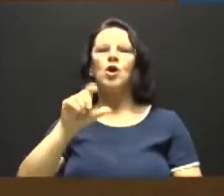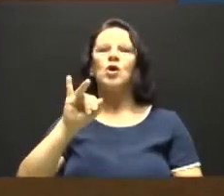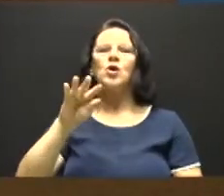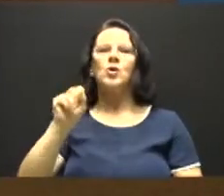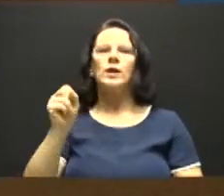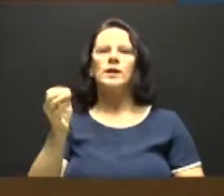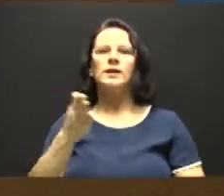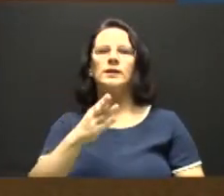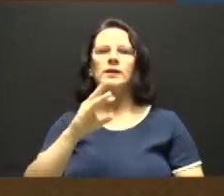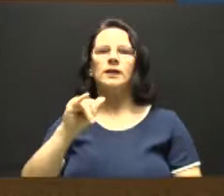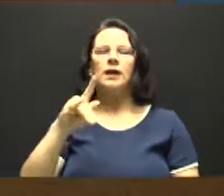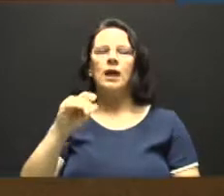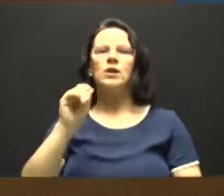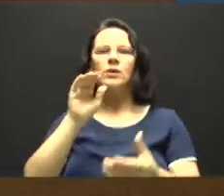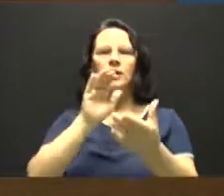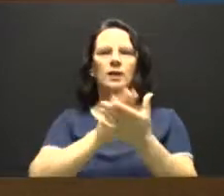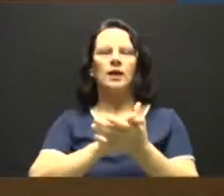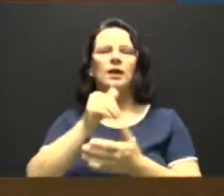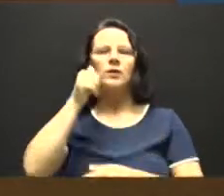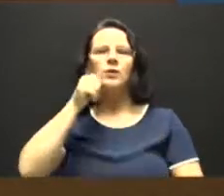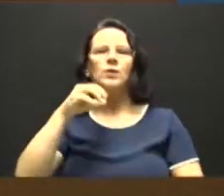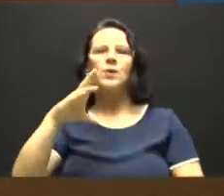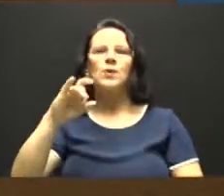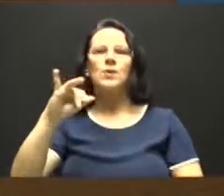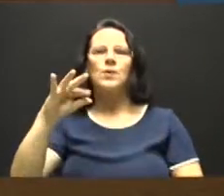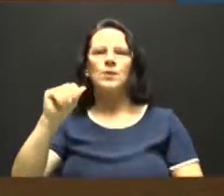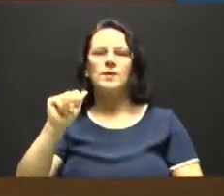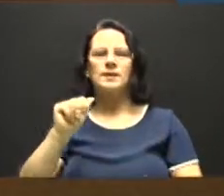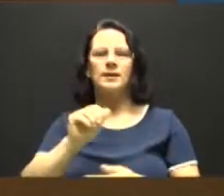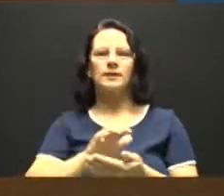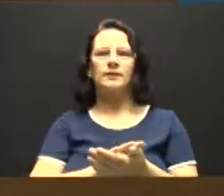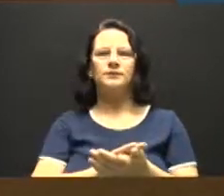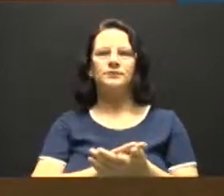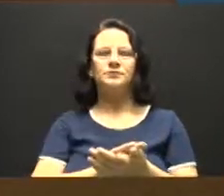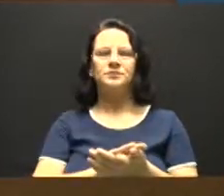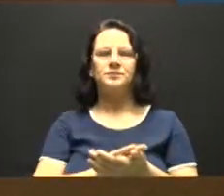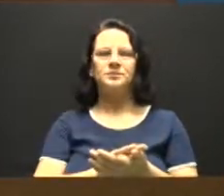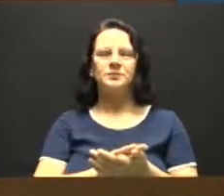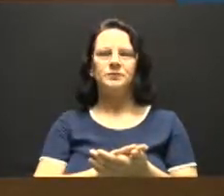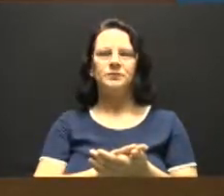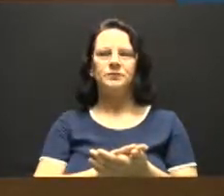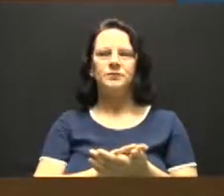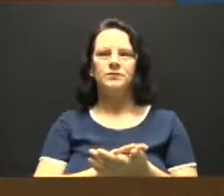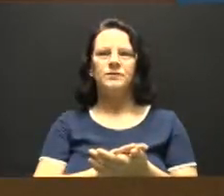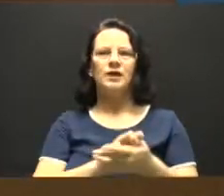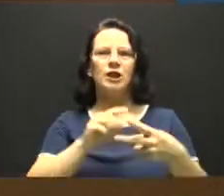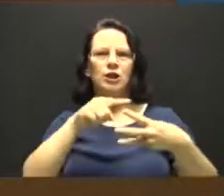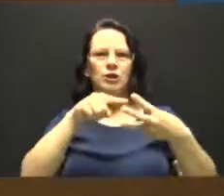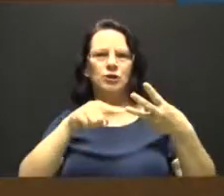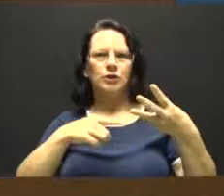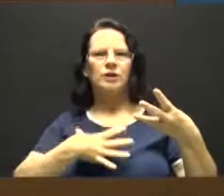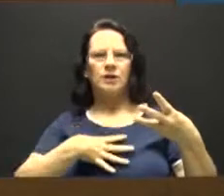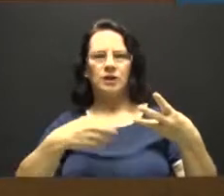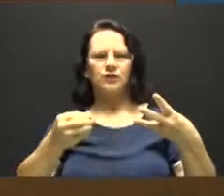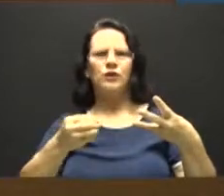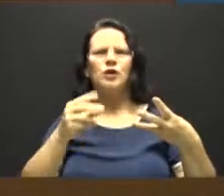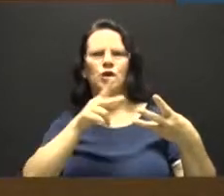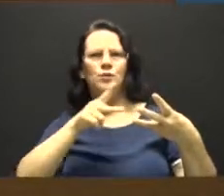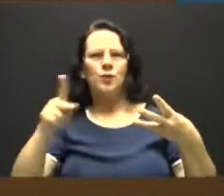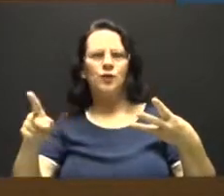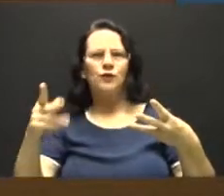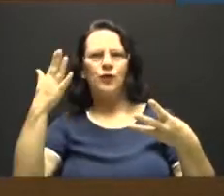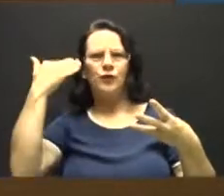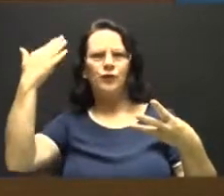é casado com célia regina lopes para elas diz santana e é pai de três filhos é professor de